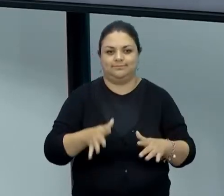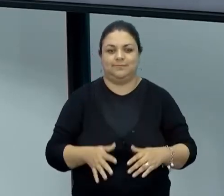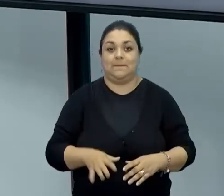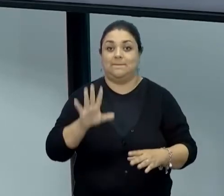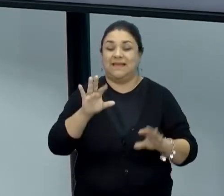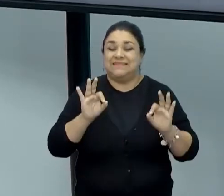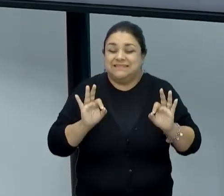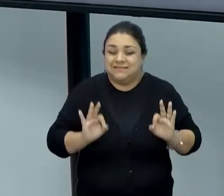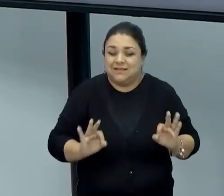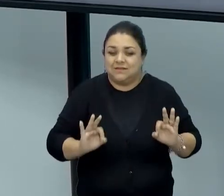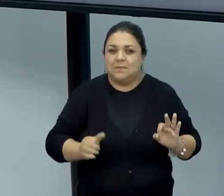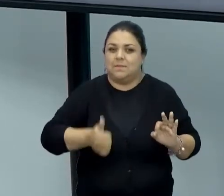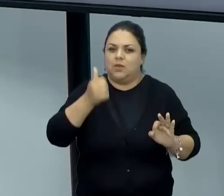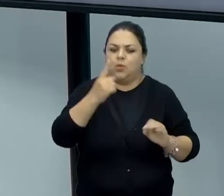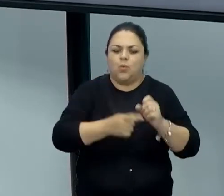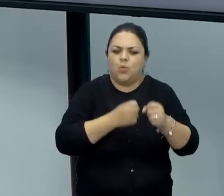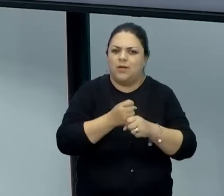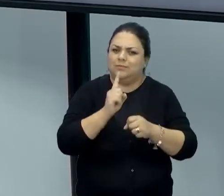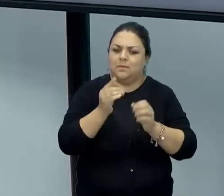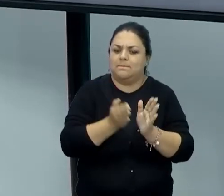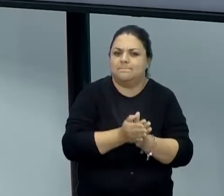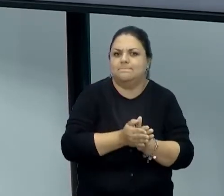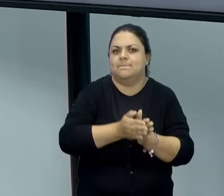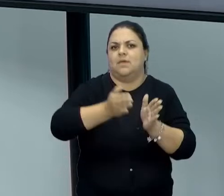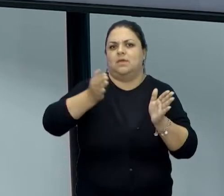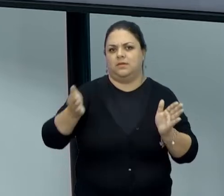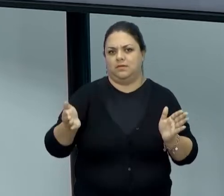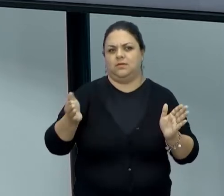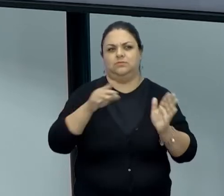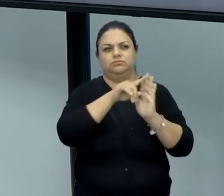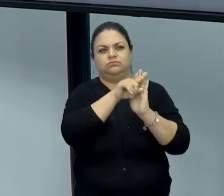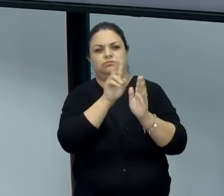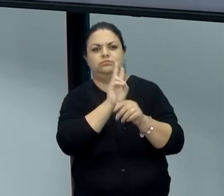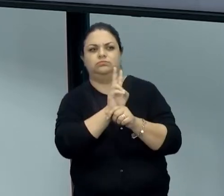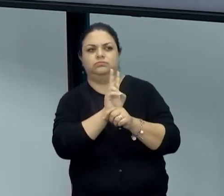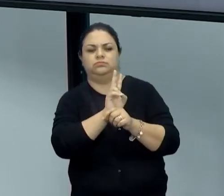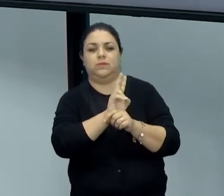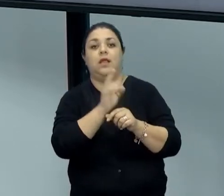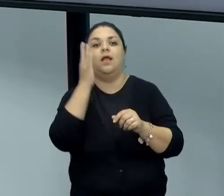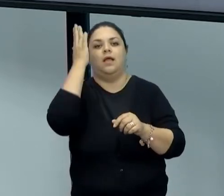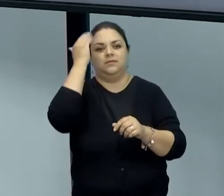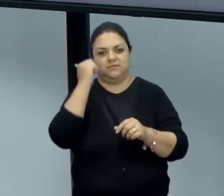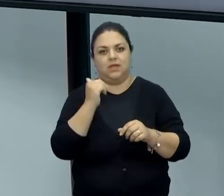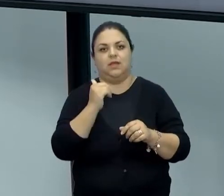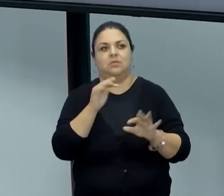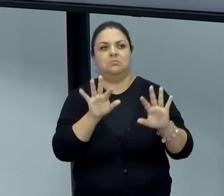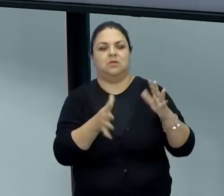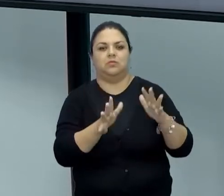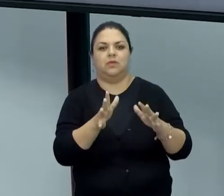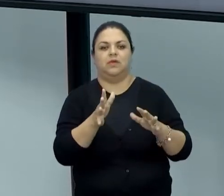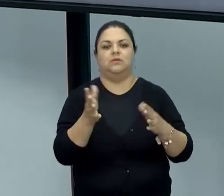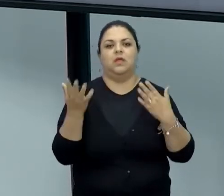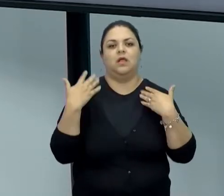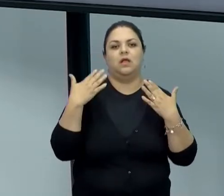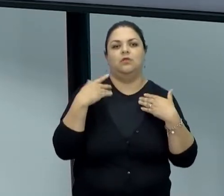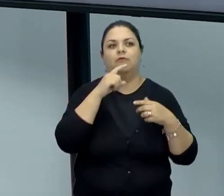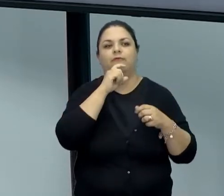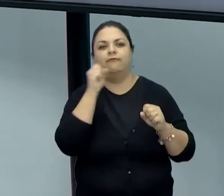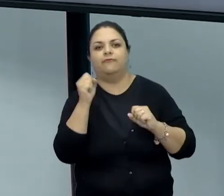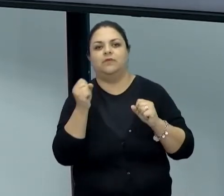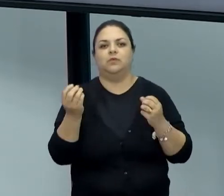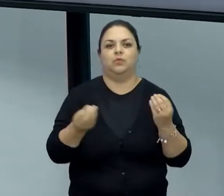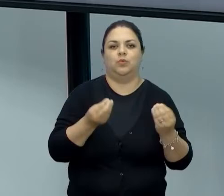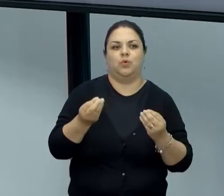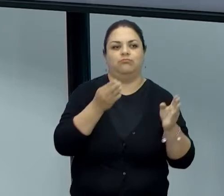tá? Então, como aqui é só um exemplo, né? Então eu só estou pegando o período de um ano, tá? Mas vocês estão vendo que essas mudanças climáticas